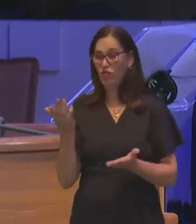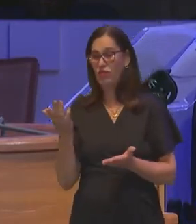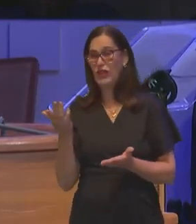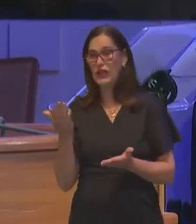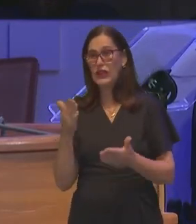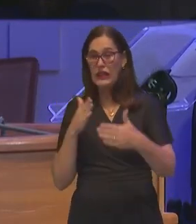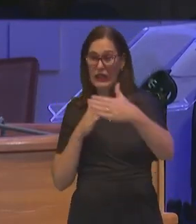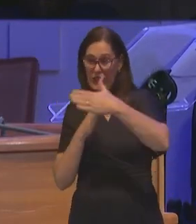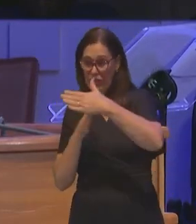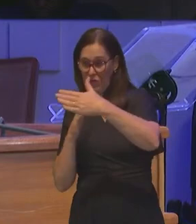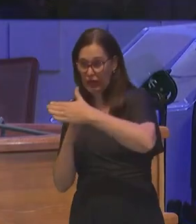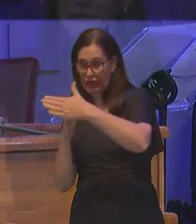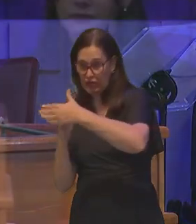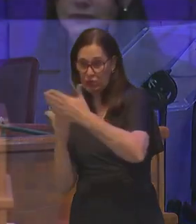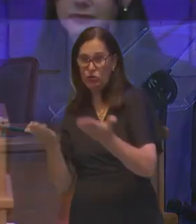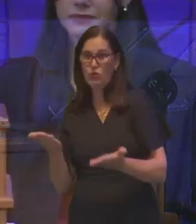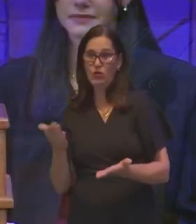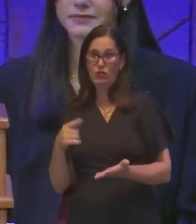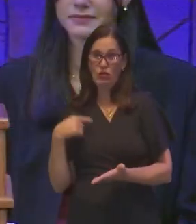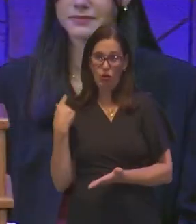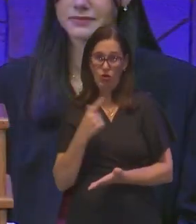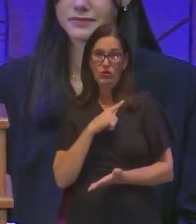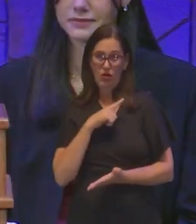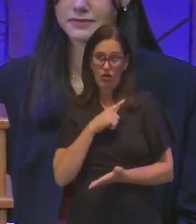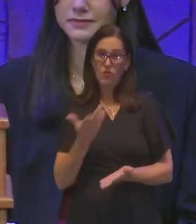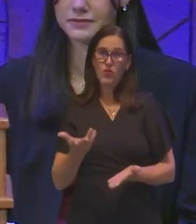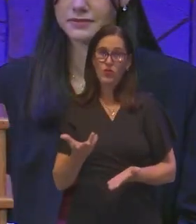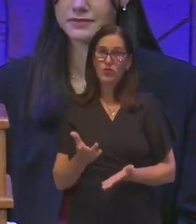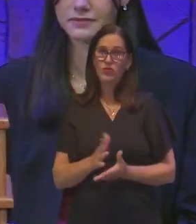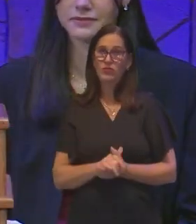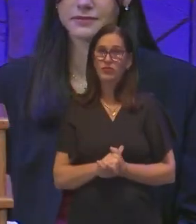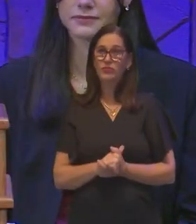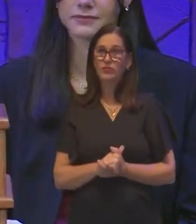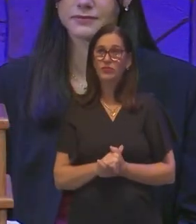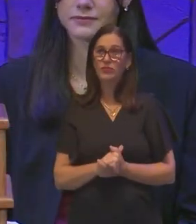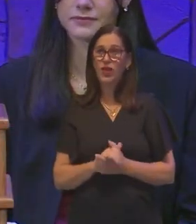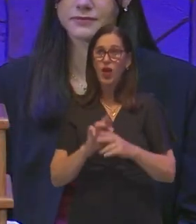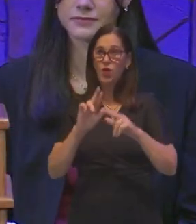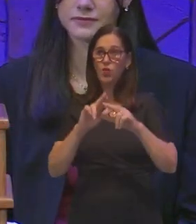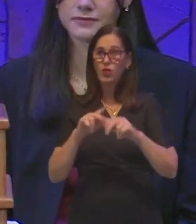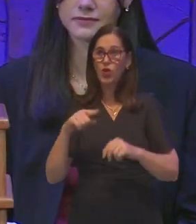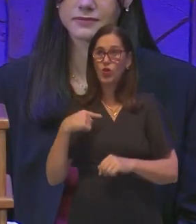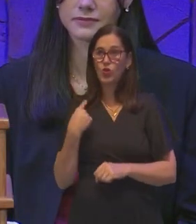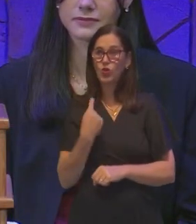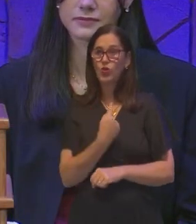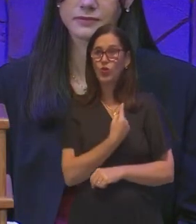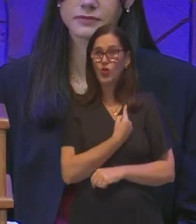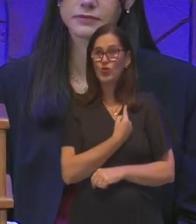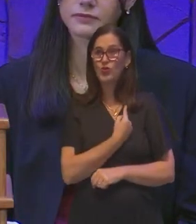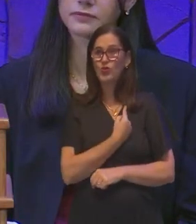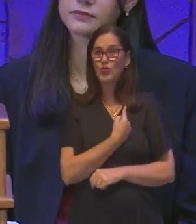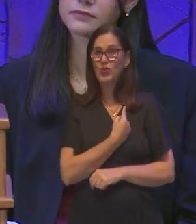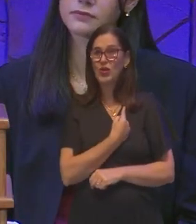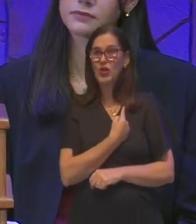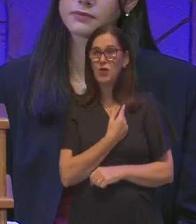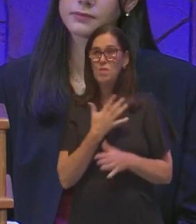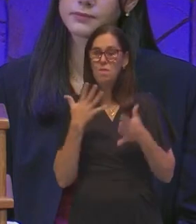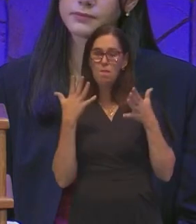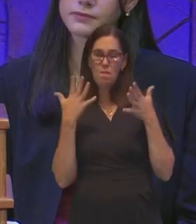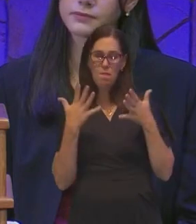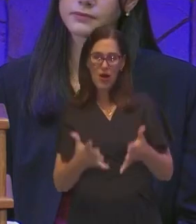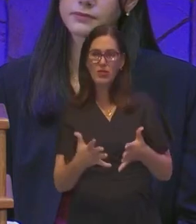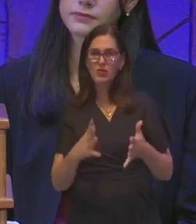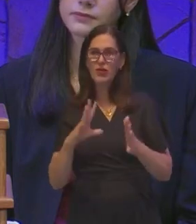nossas limitações, e portanto nós que fazemos parte